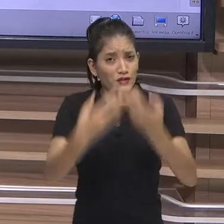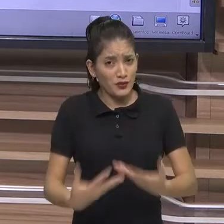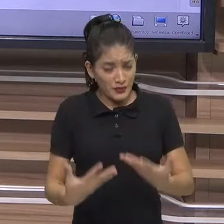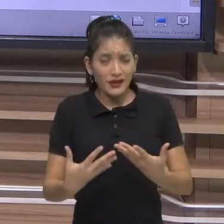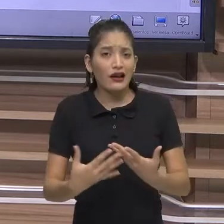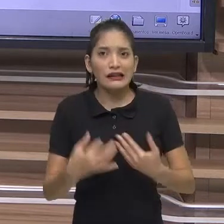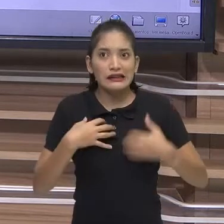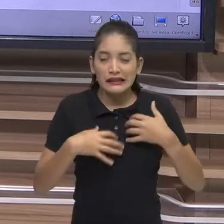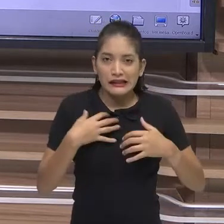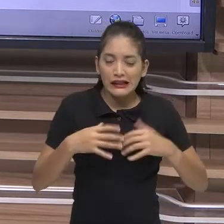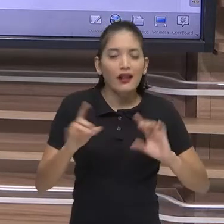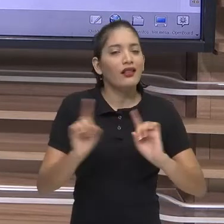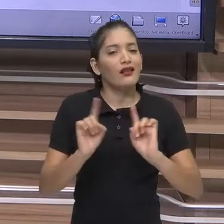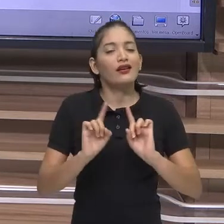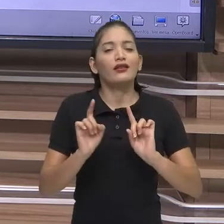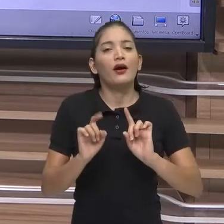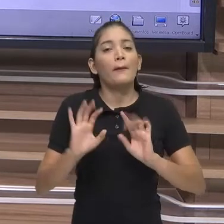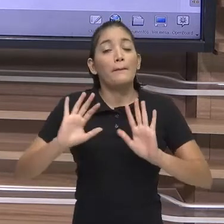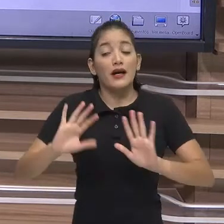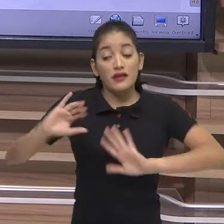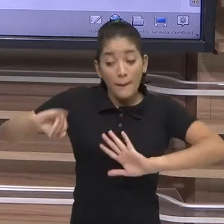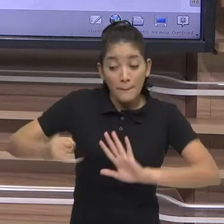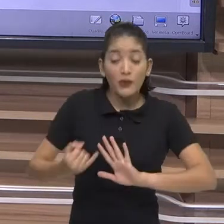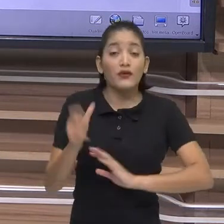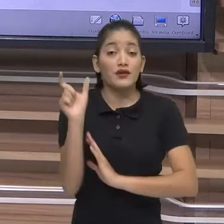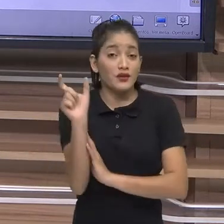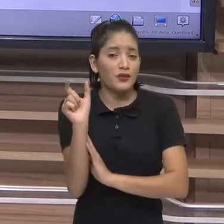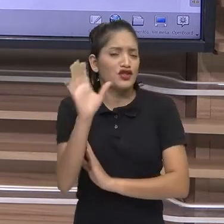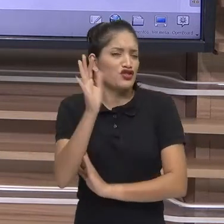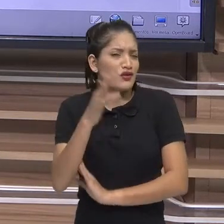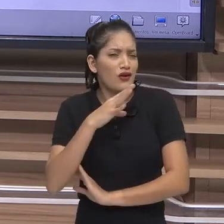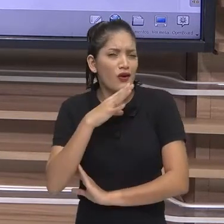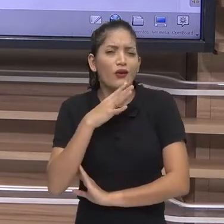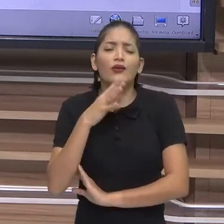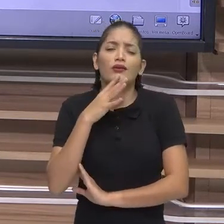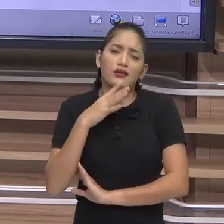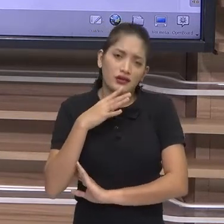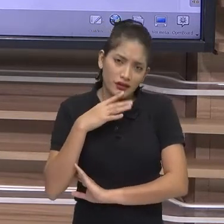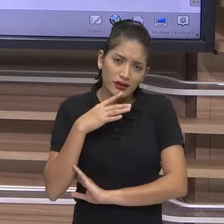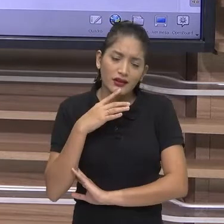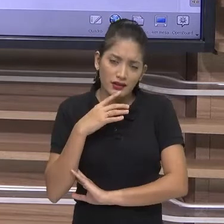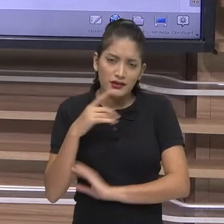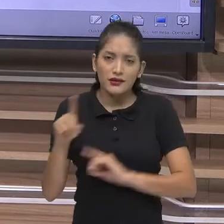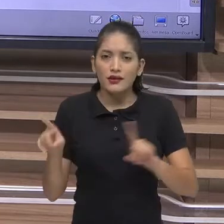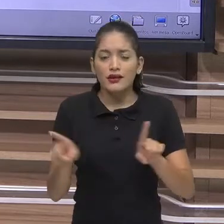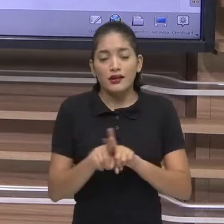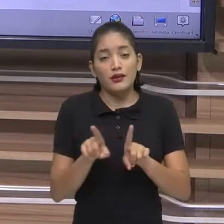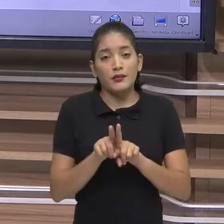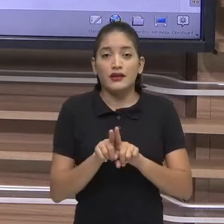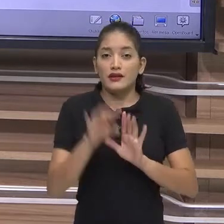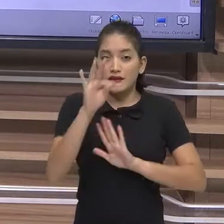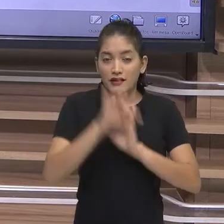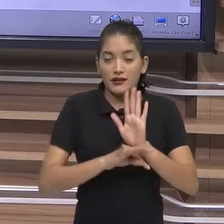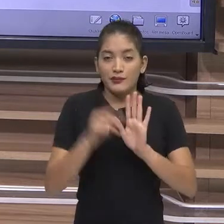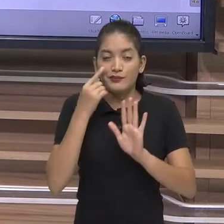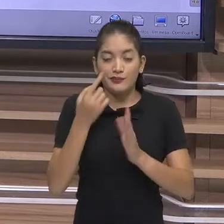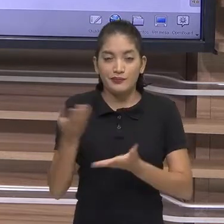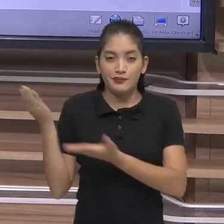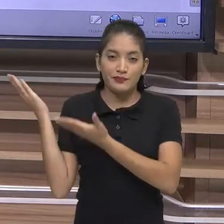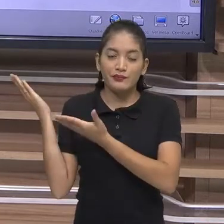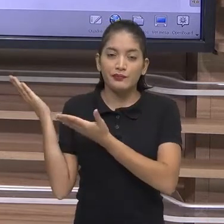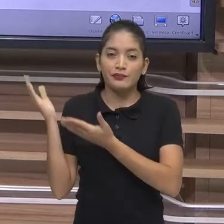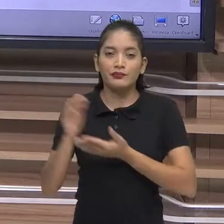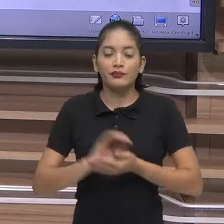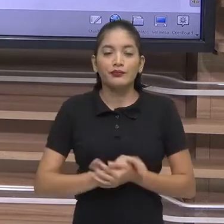desesperem, certo? Mas aproveitem para identificar as palavras que vocês já conhecem aí desse trecho aí. Let's go, watch